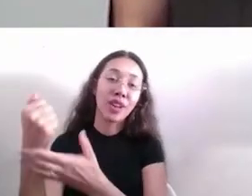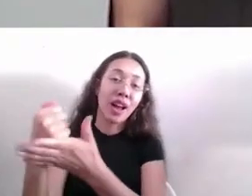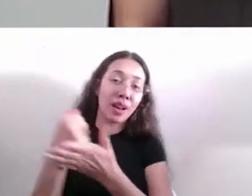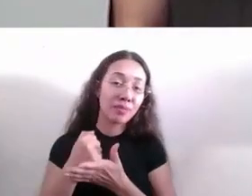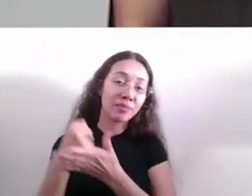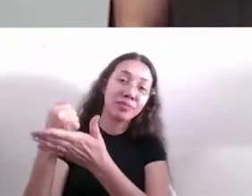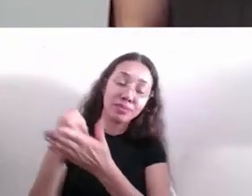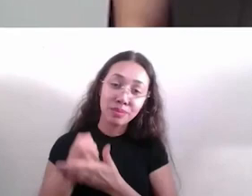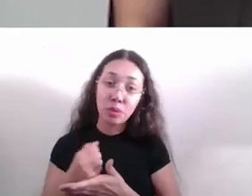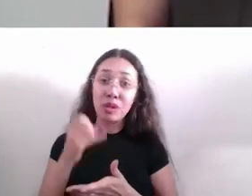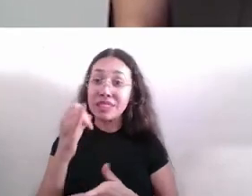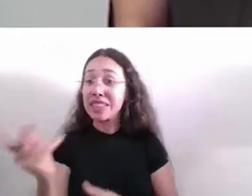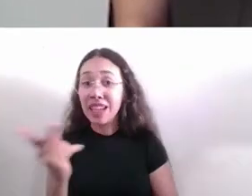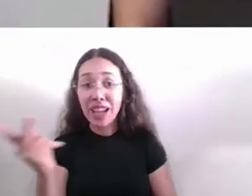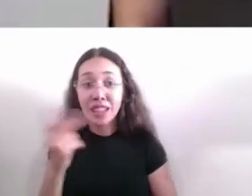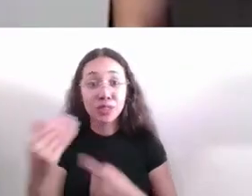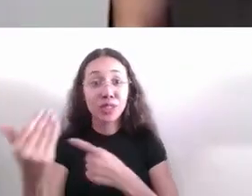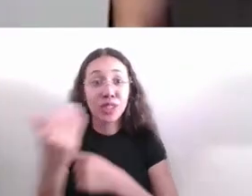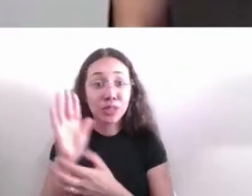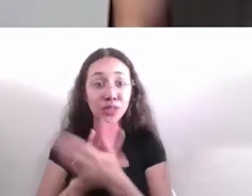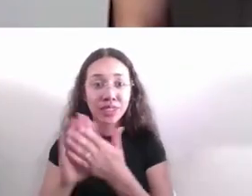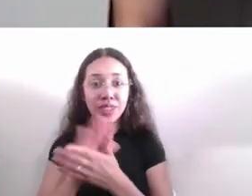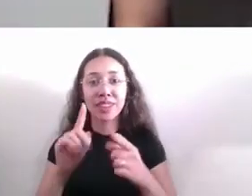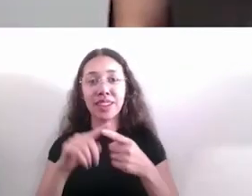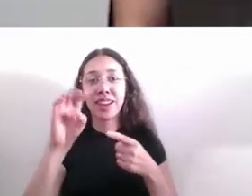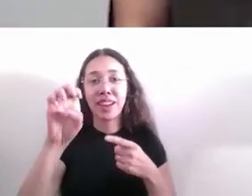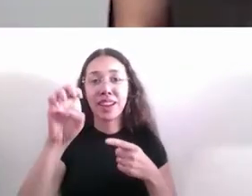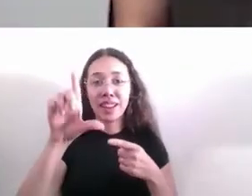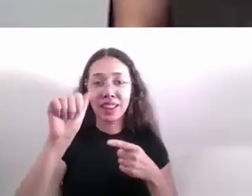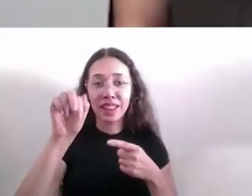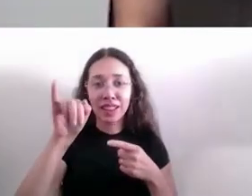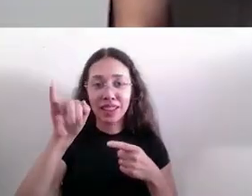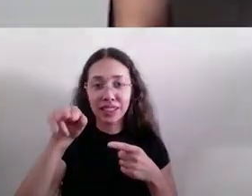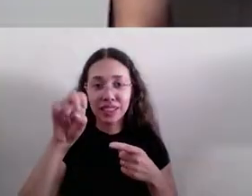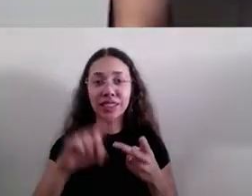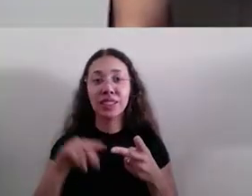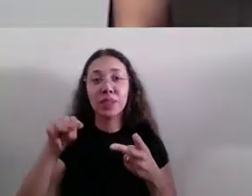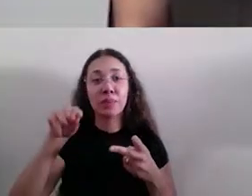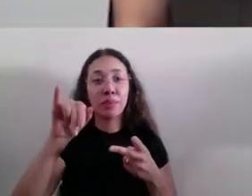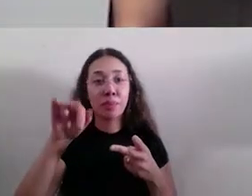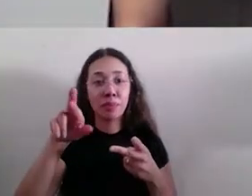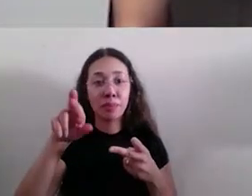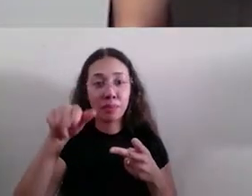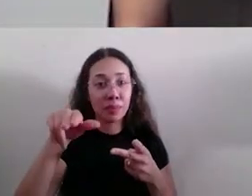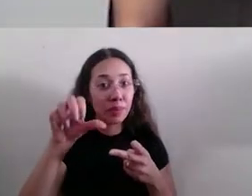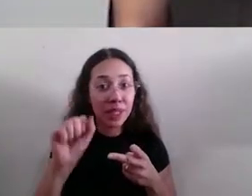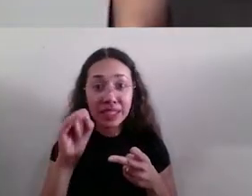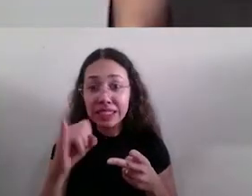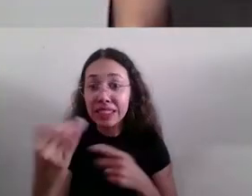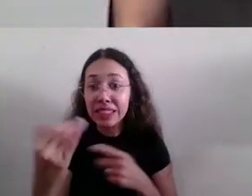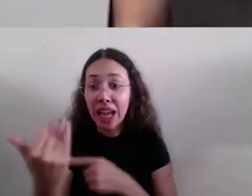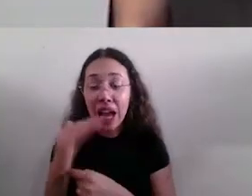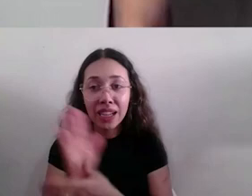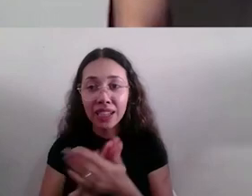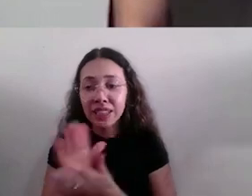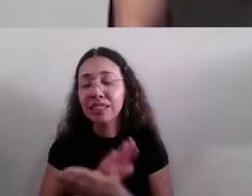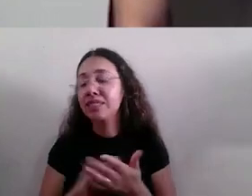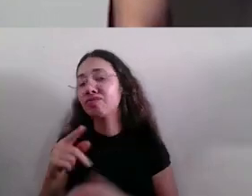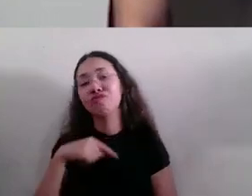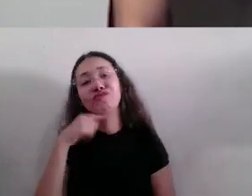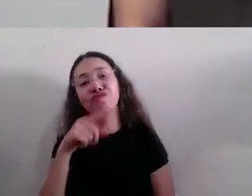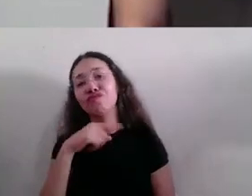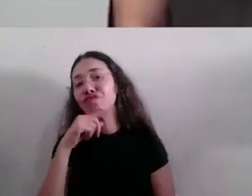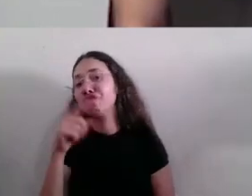servidoras maravilhosas, foi a Elaine e a Mirna, talvez a gente não tivesse conseguido ter sucesso nessa